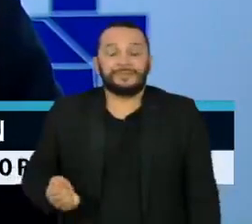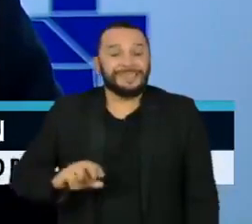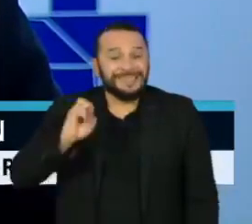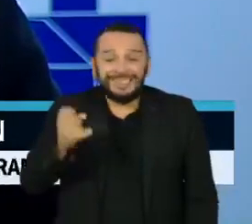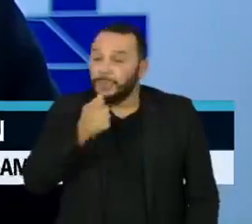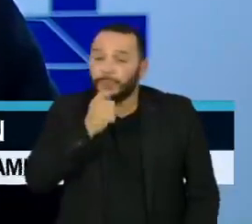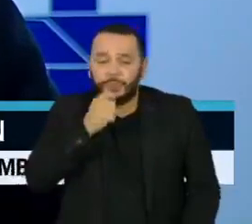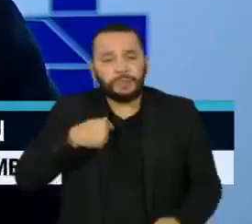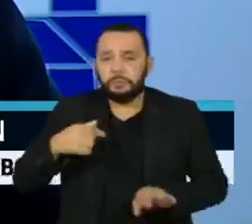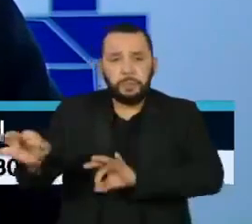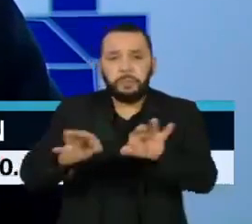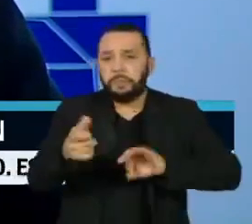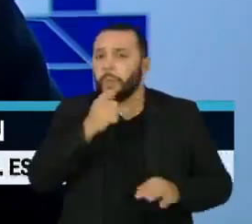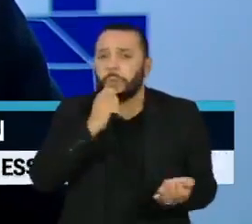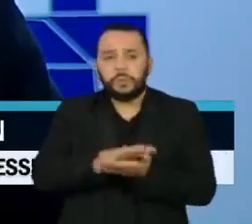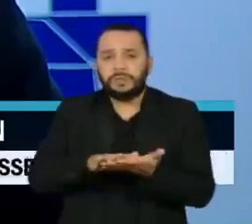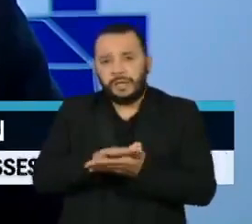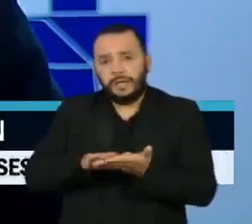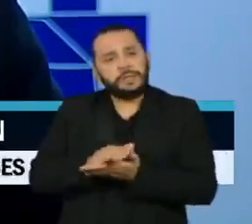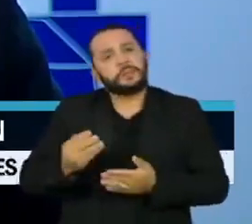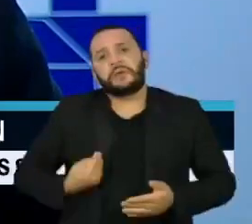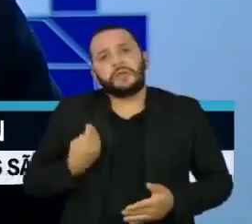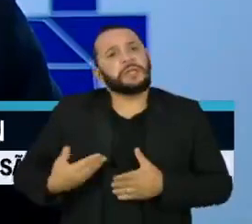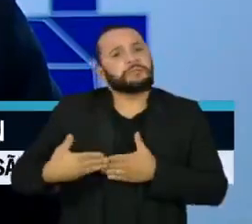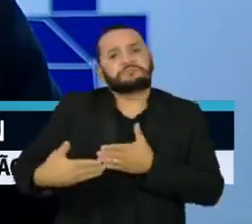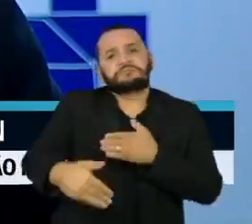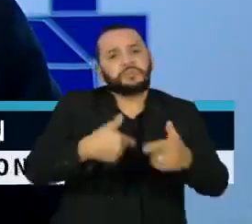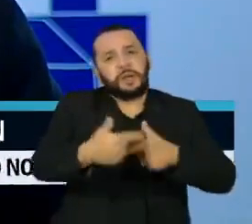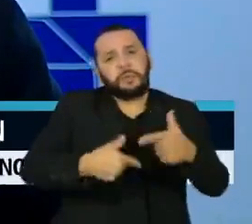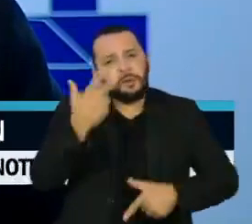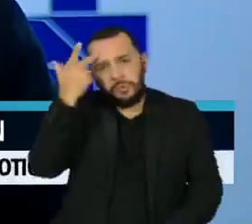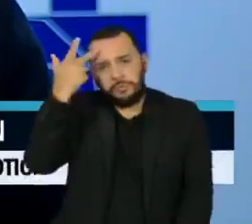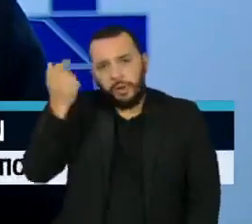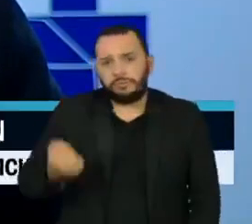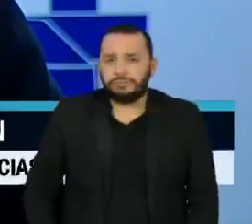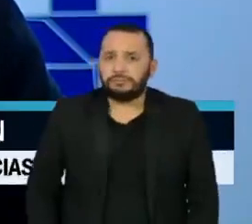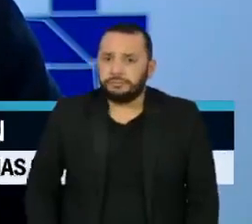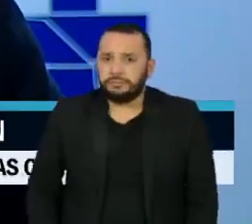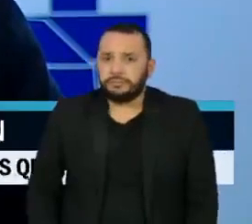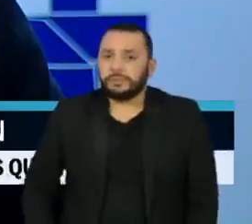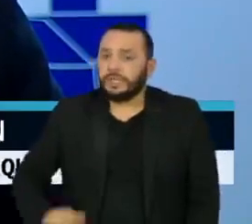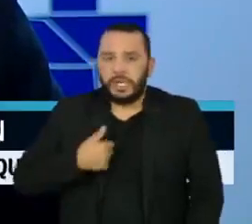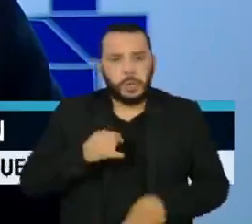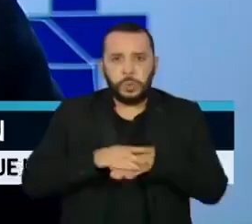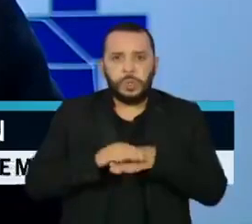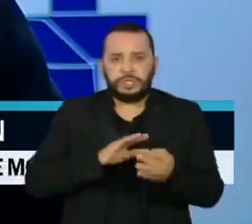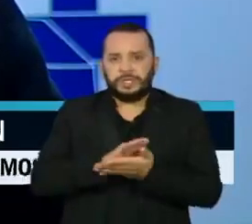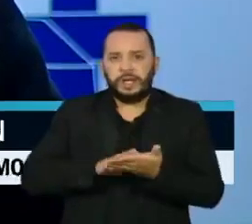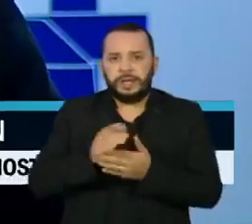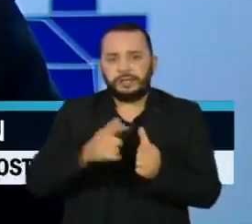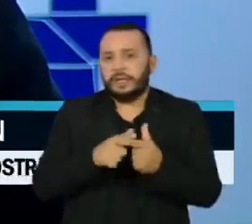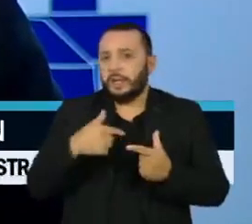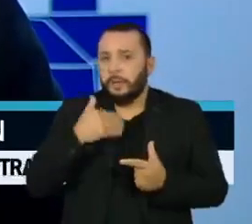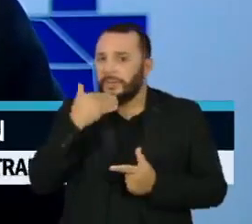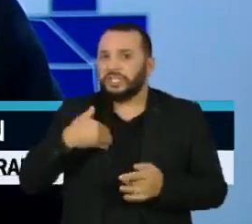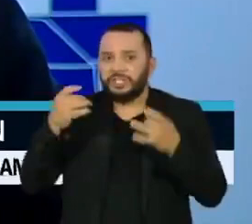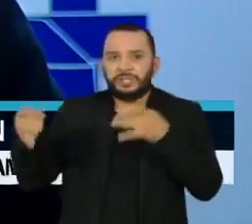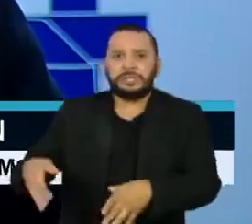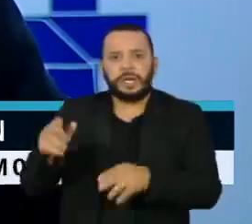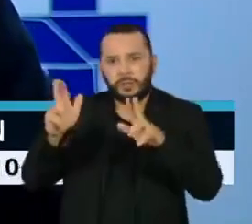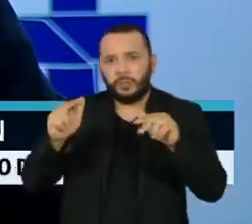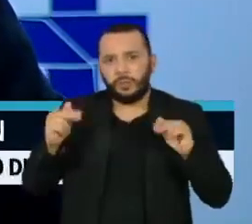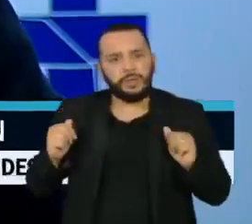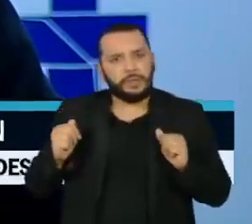for definido, a vida segue normal. Eu não estou doente. Eu não pedi para sair